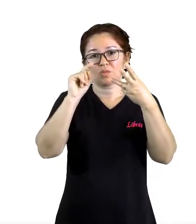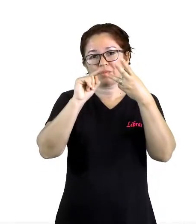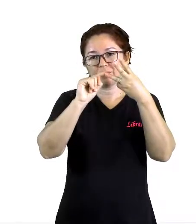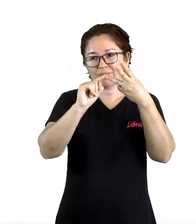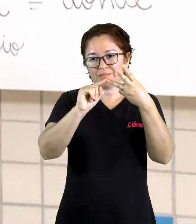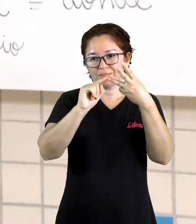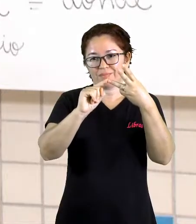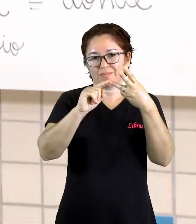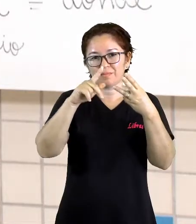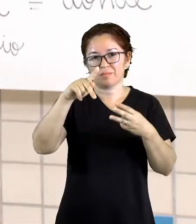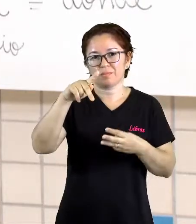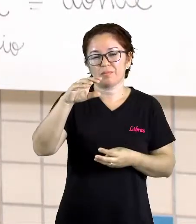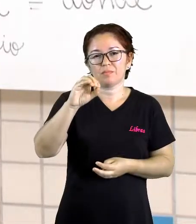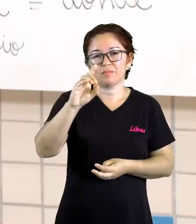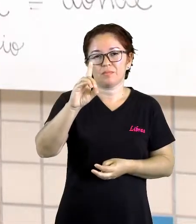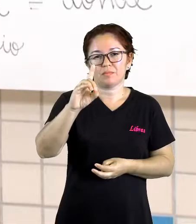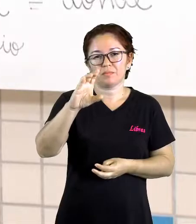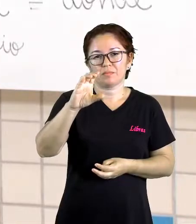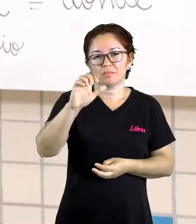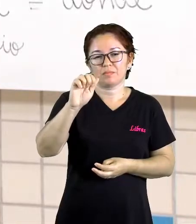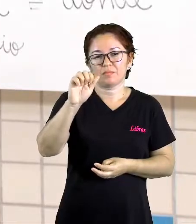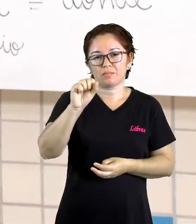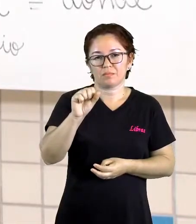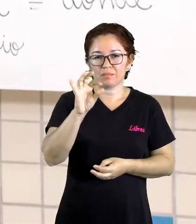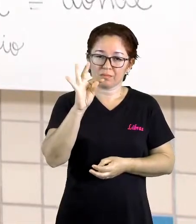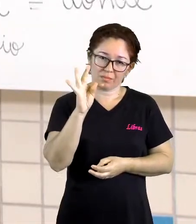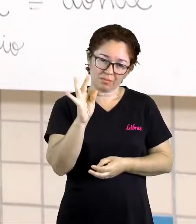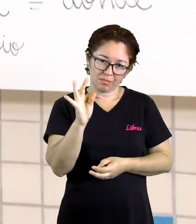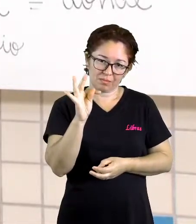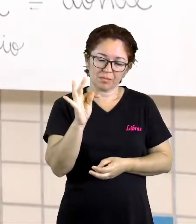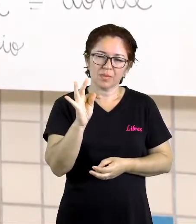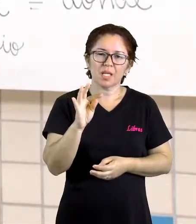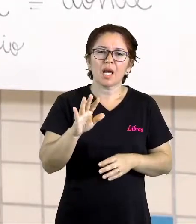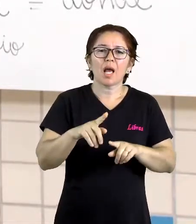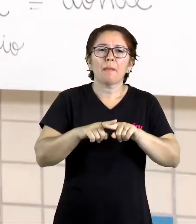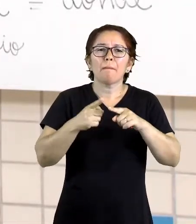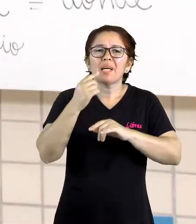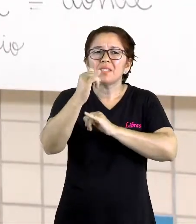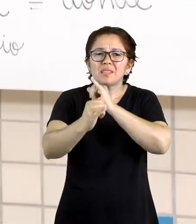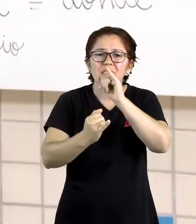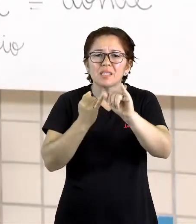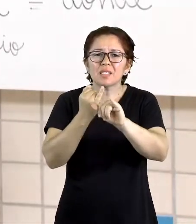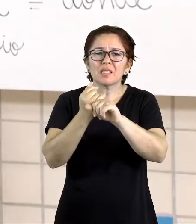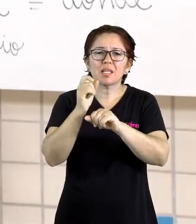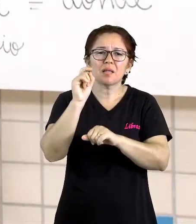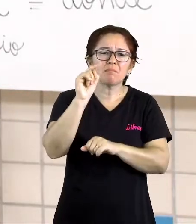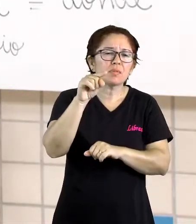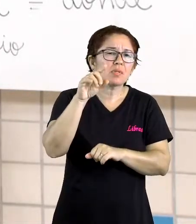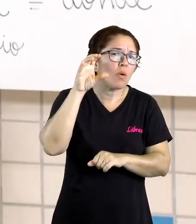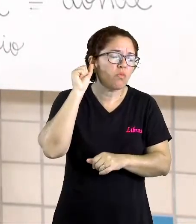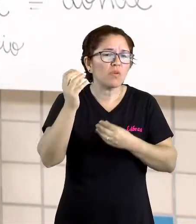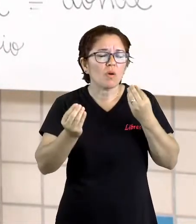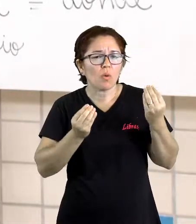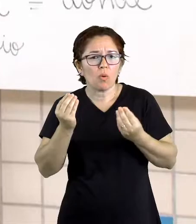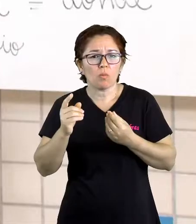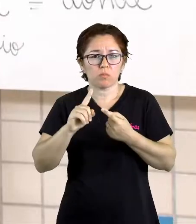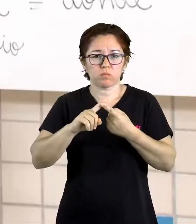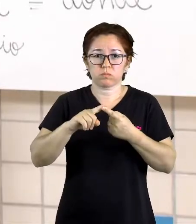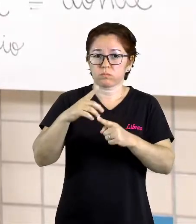vocês ouvirem os podcasts, observem aí no slide. Você tem a opção de baixar o